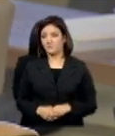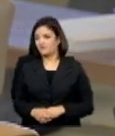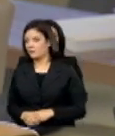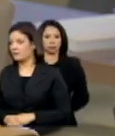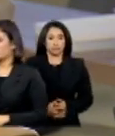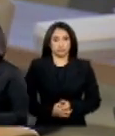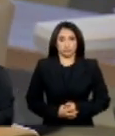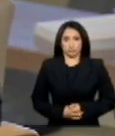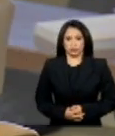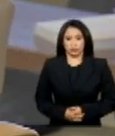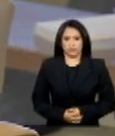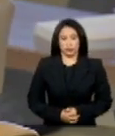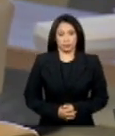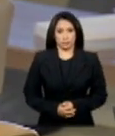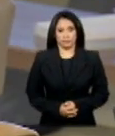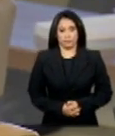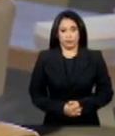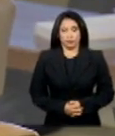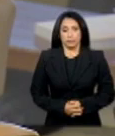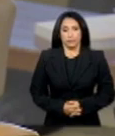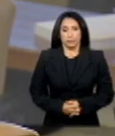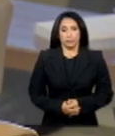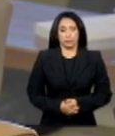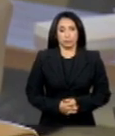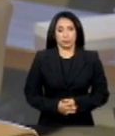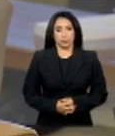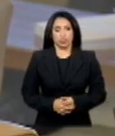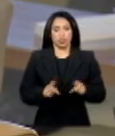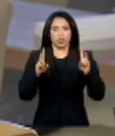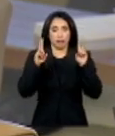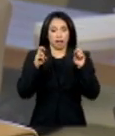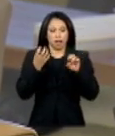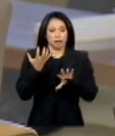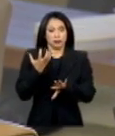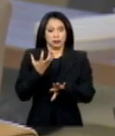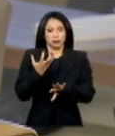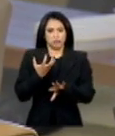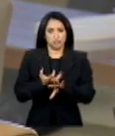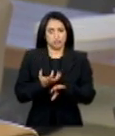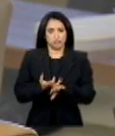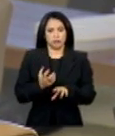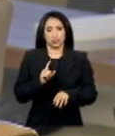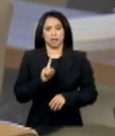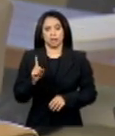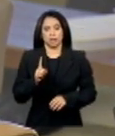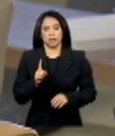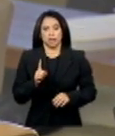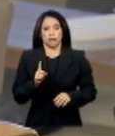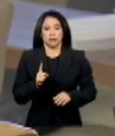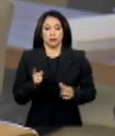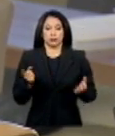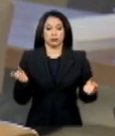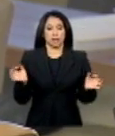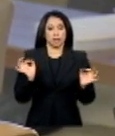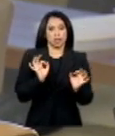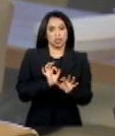a percepção de sua excelência que esta matéria não se subsume iria à